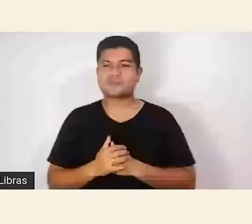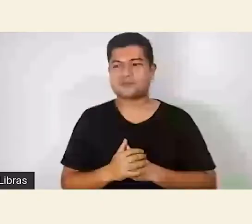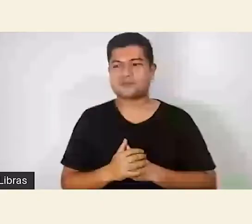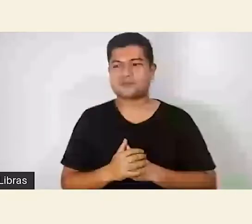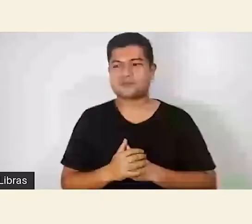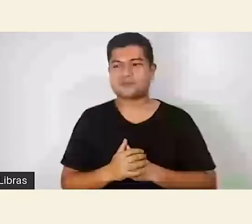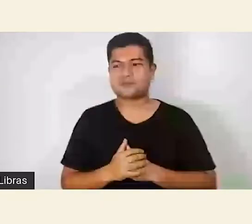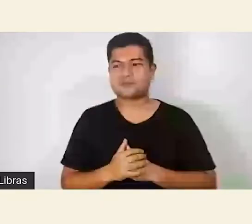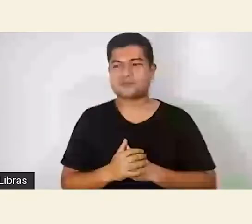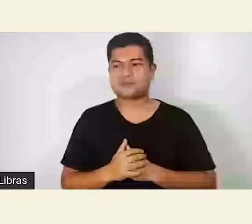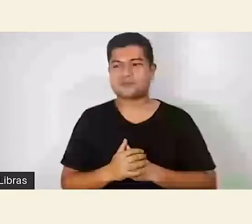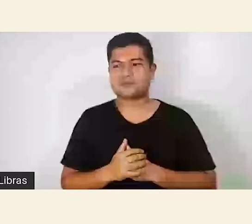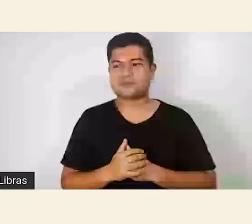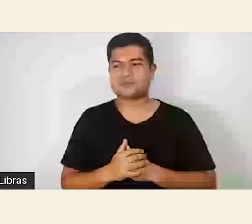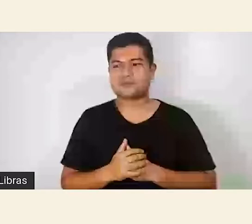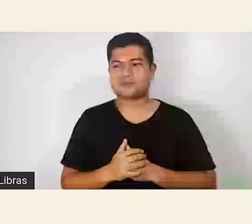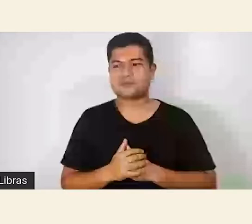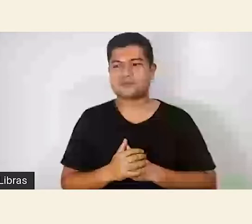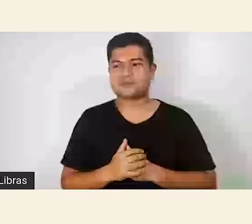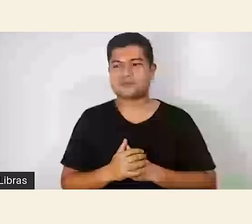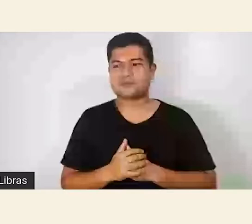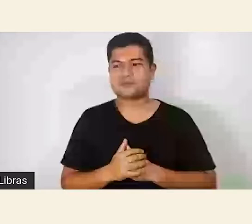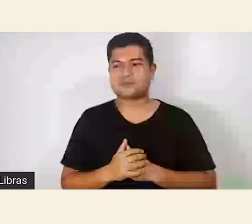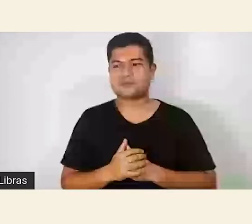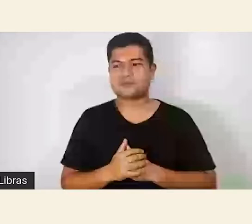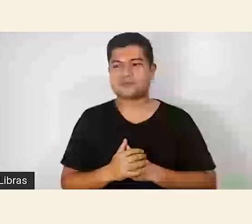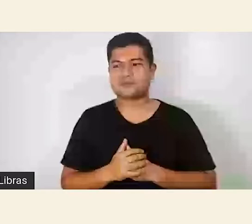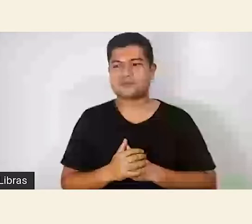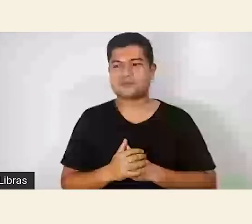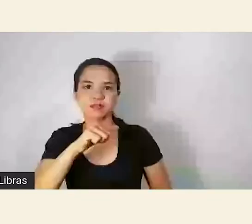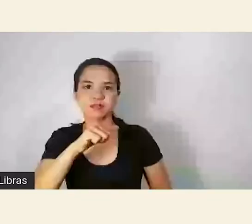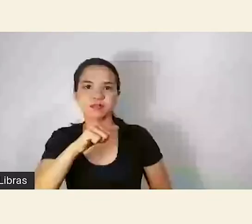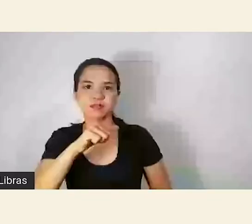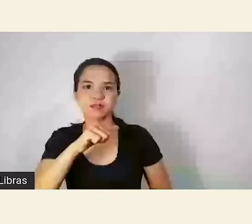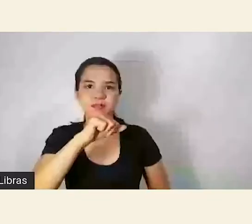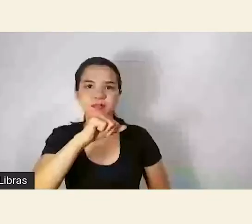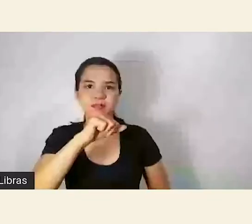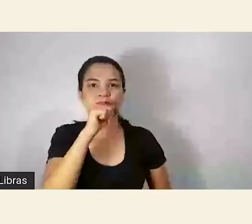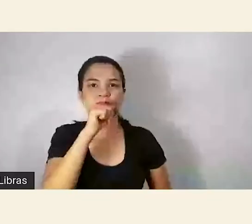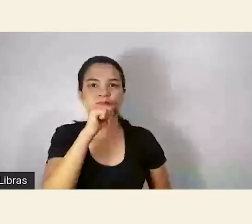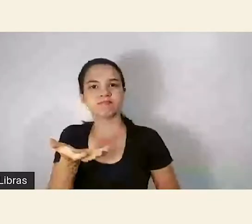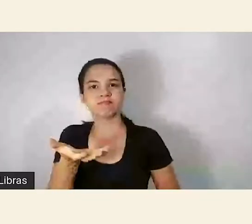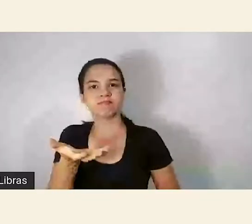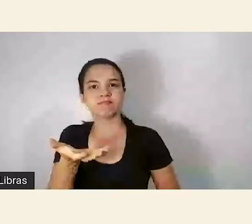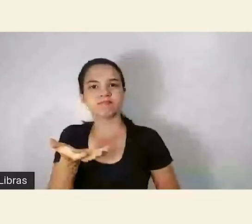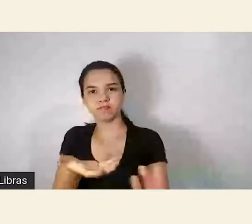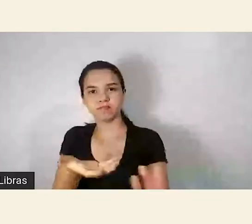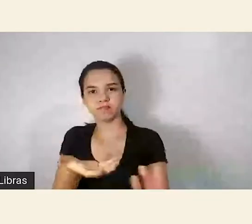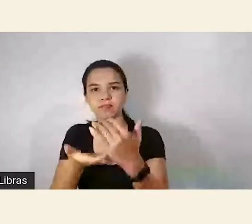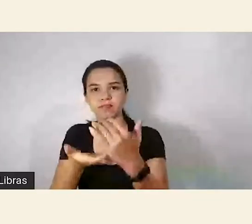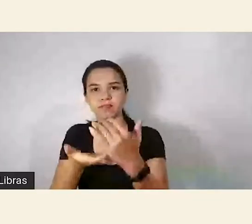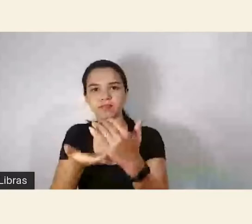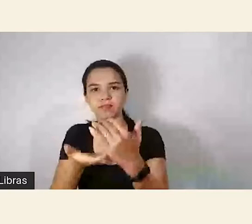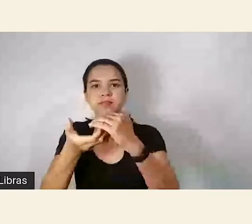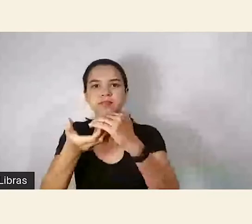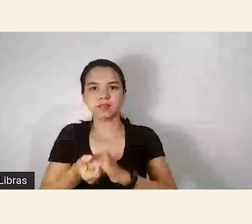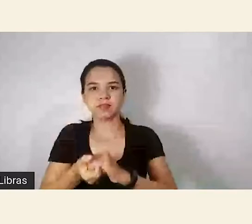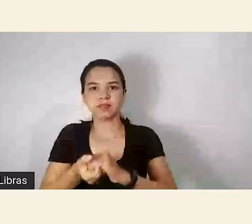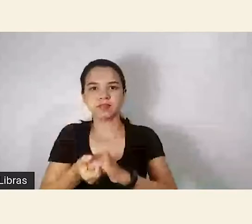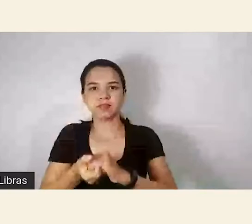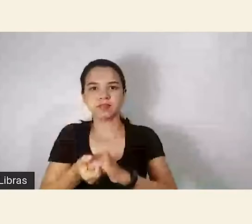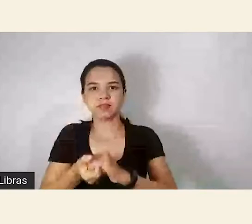Mãe, me dê a sua mão, chame seus